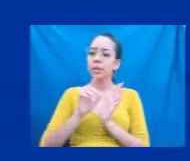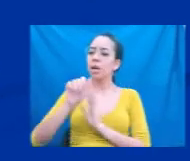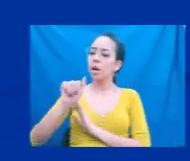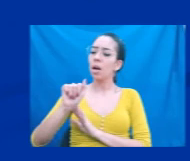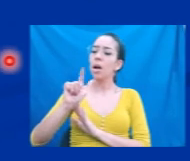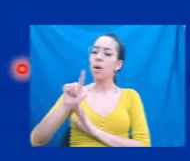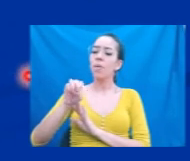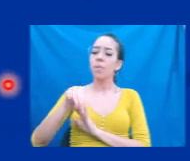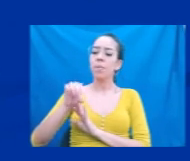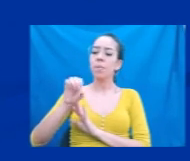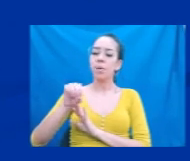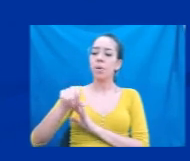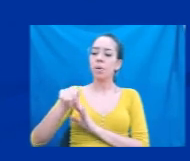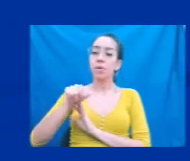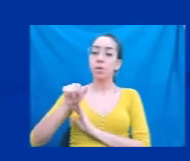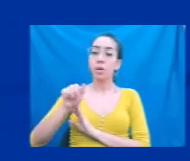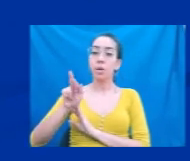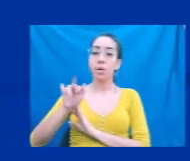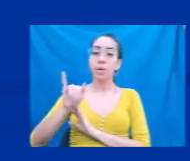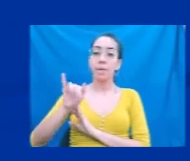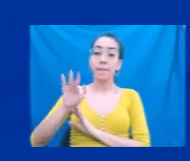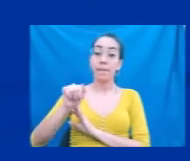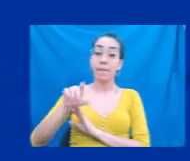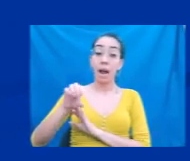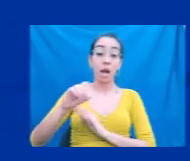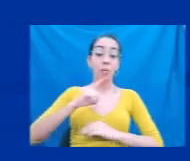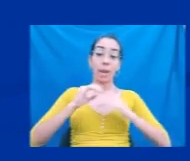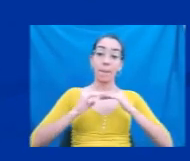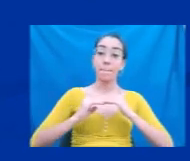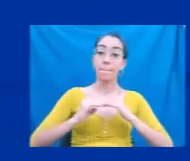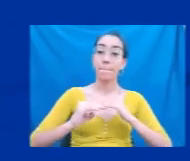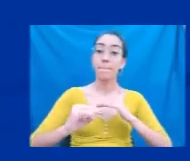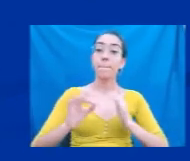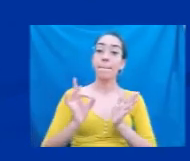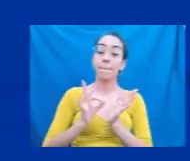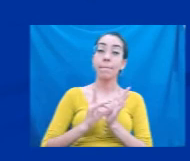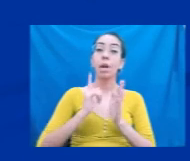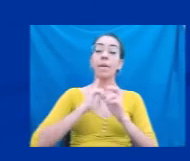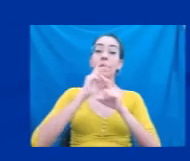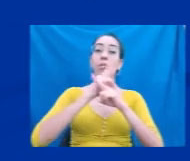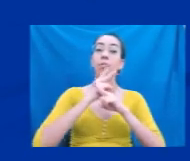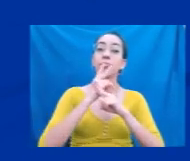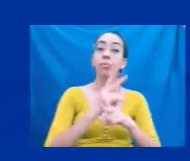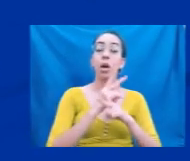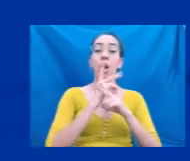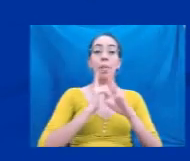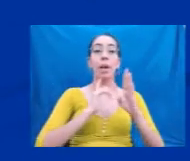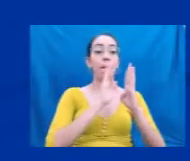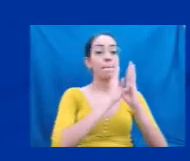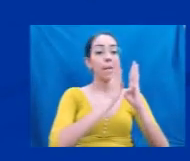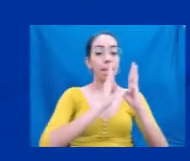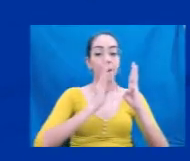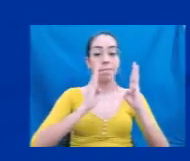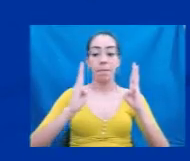piso adequado, tem um sistema de iluminação, de ventilação, né, de controle de temperatura, tudo aqui organizado. Então, isso aqui é